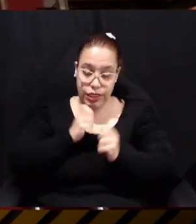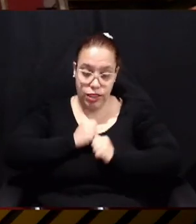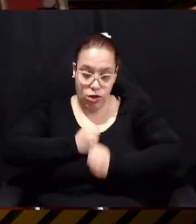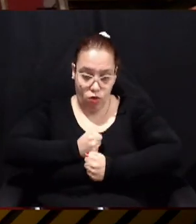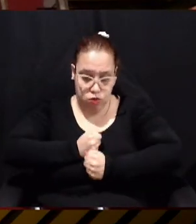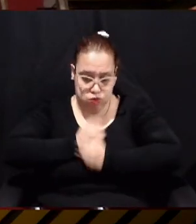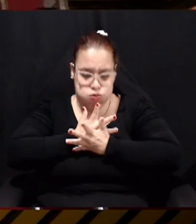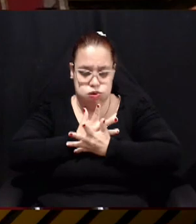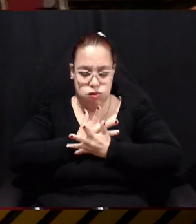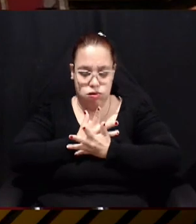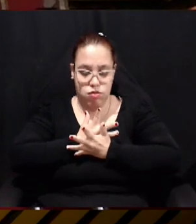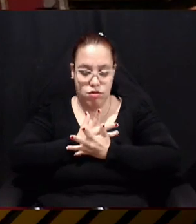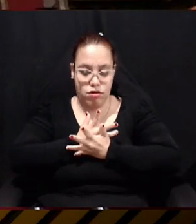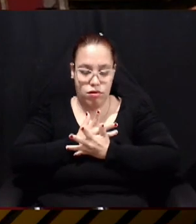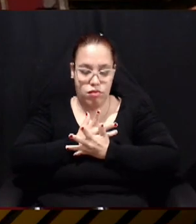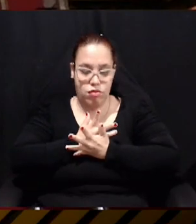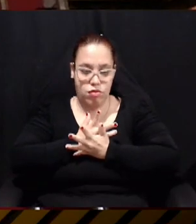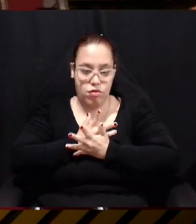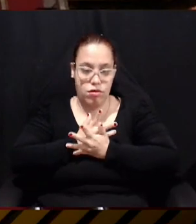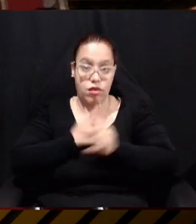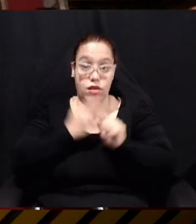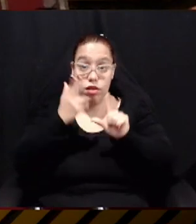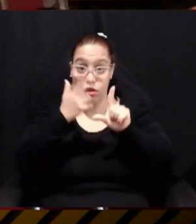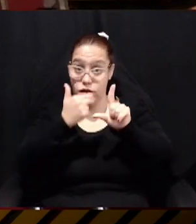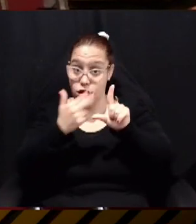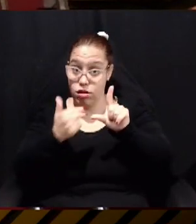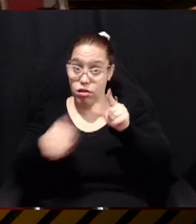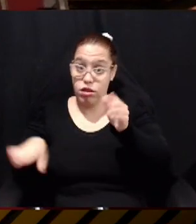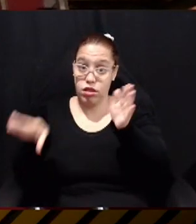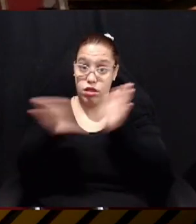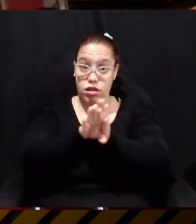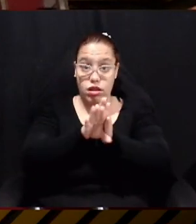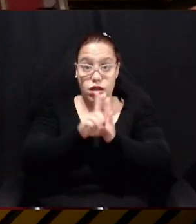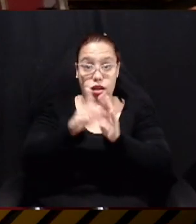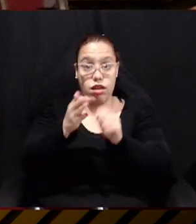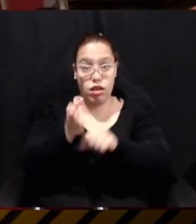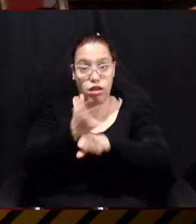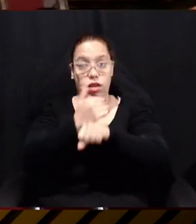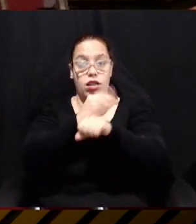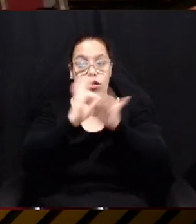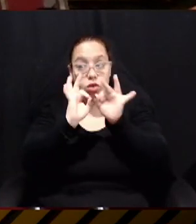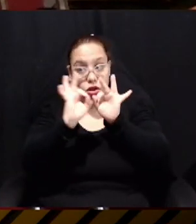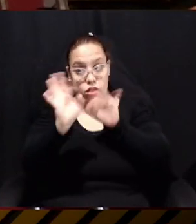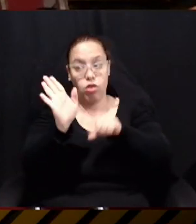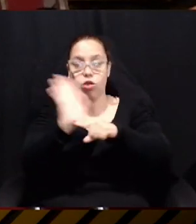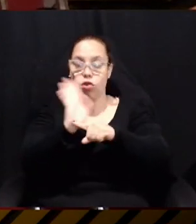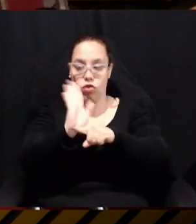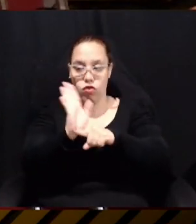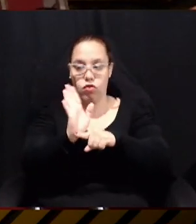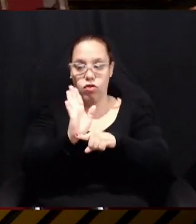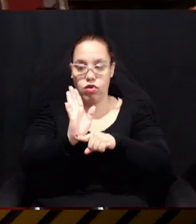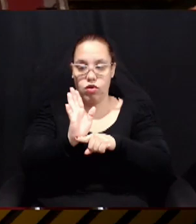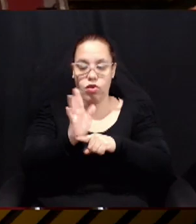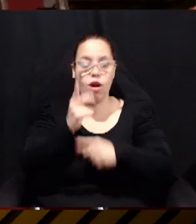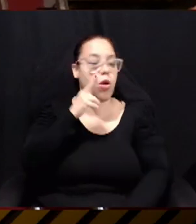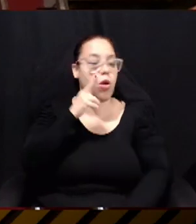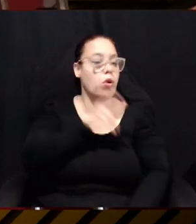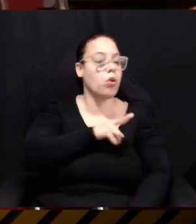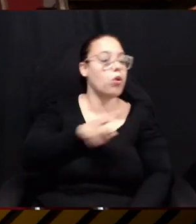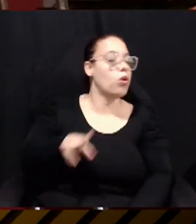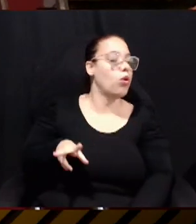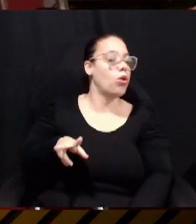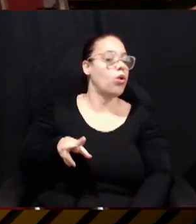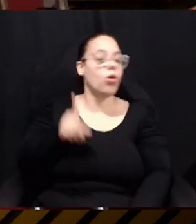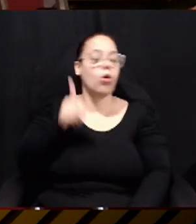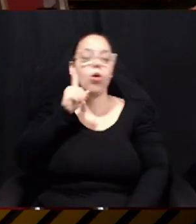Eu desejei que o quadrinho viesse antes do longa. Eu acho que a gente vê muitas vezes, muito nos Estados Unidos, mas também